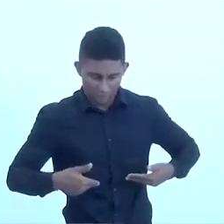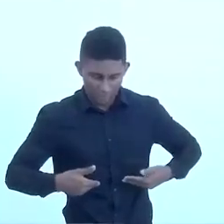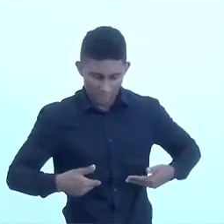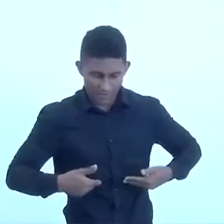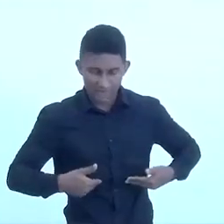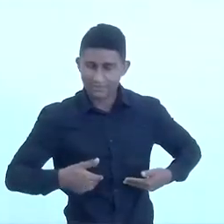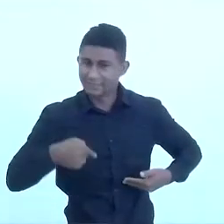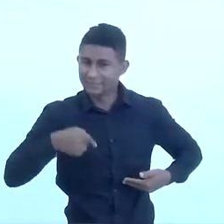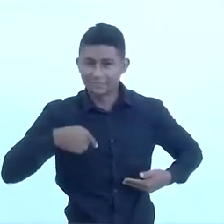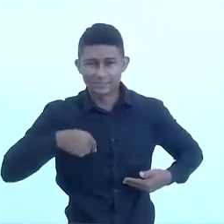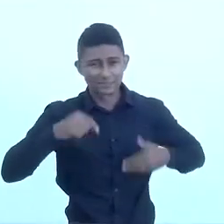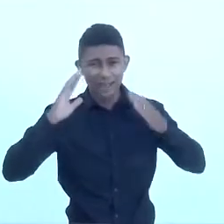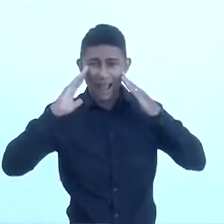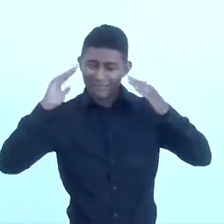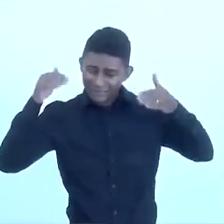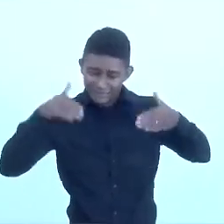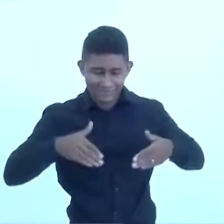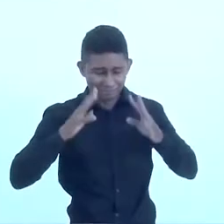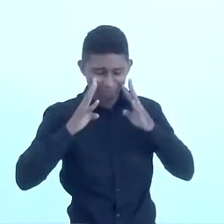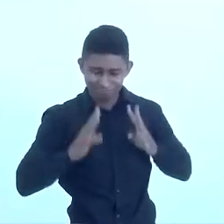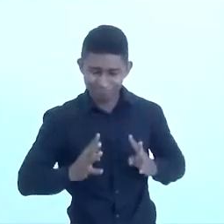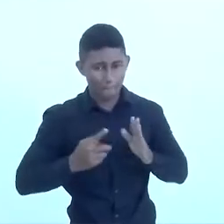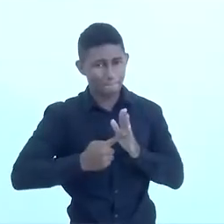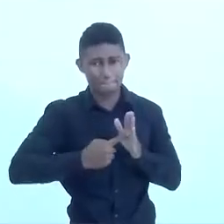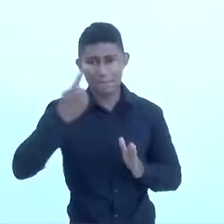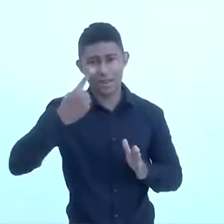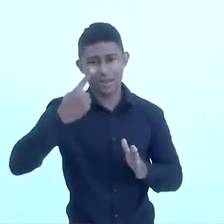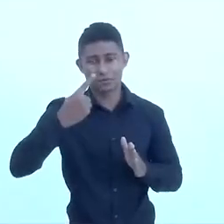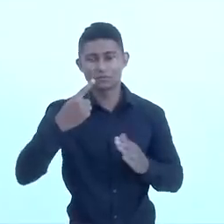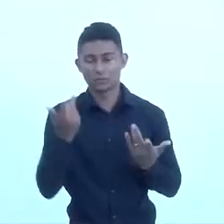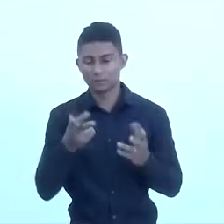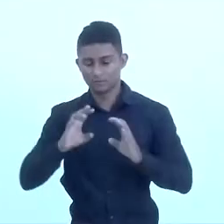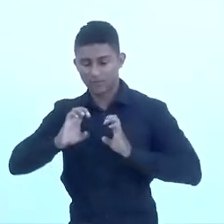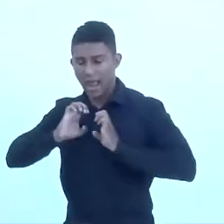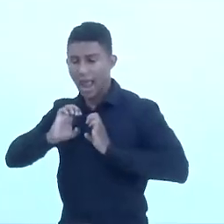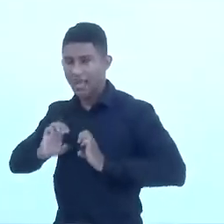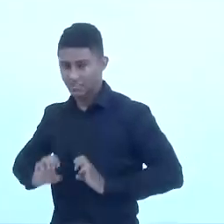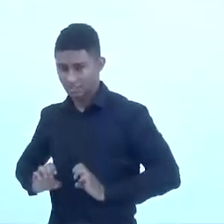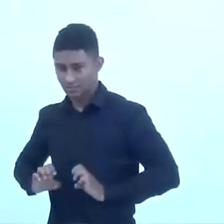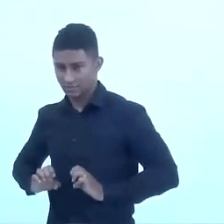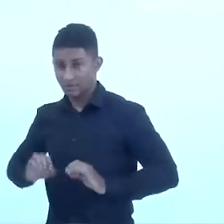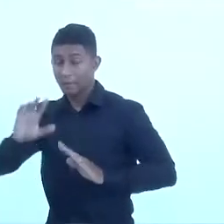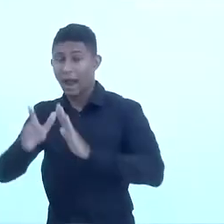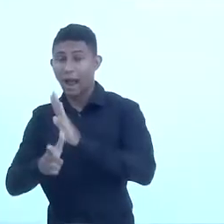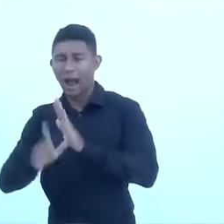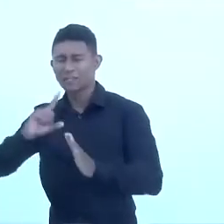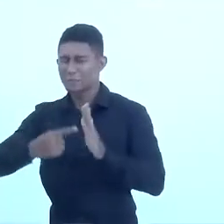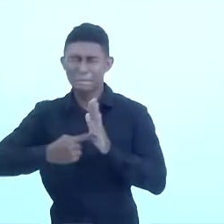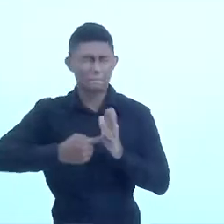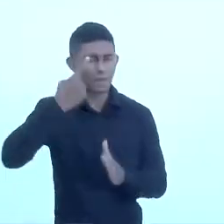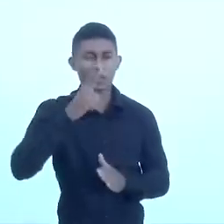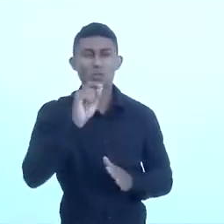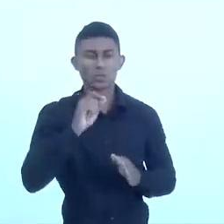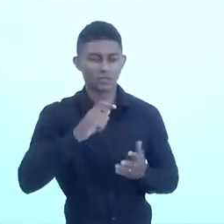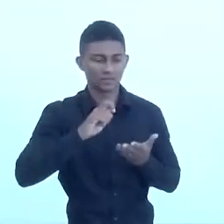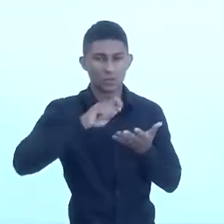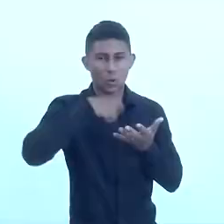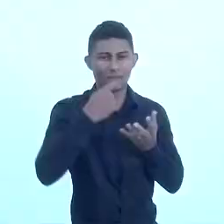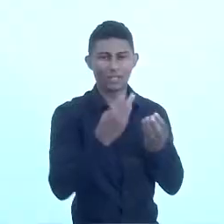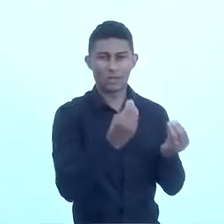A fome tem primeiro lugar. Primeiro lugar, antes do caráter, antes vem a comida. Entendeu? Não